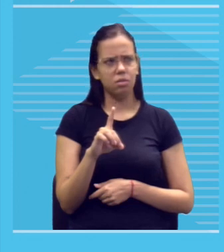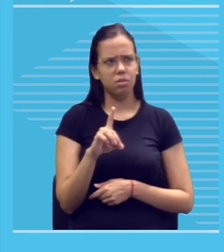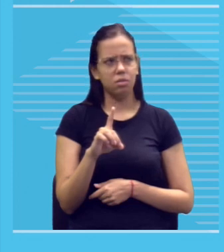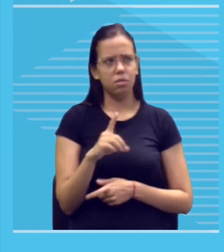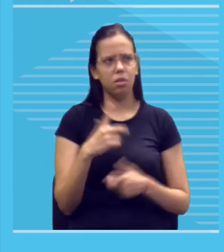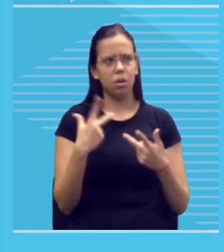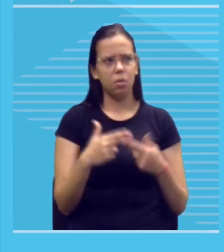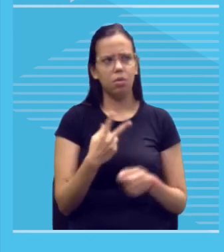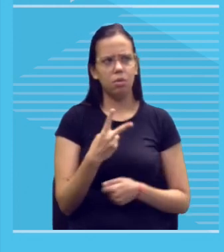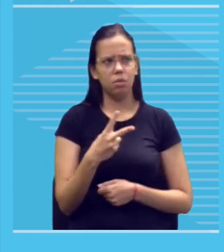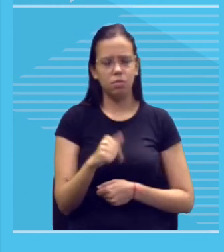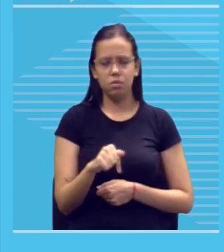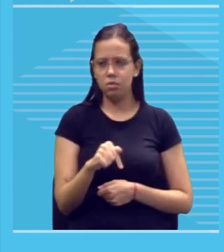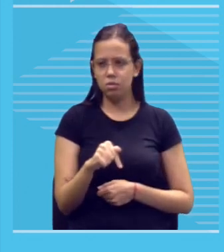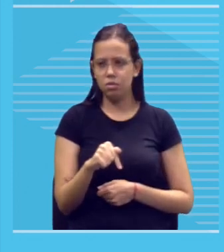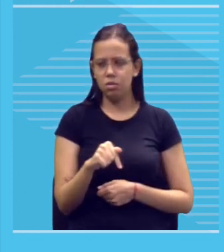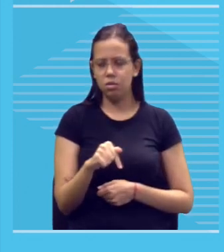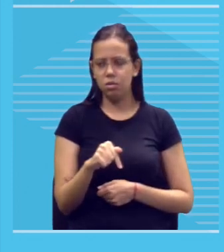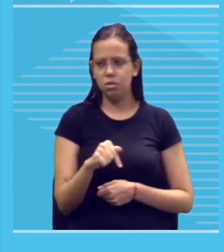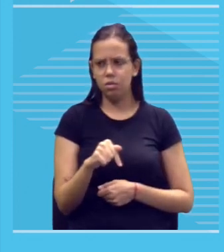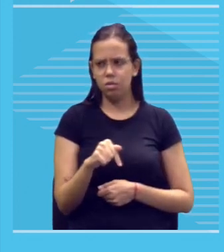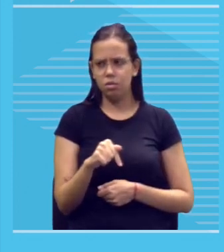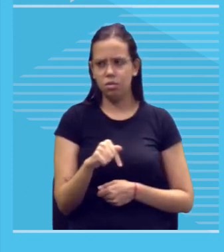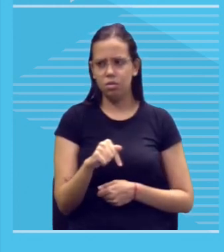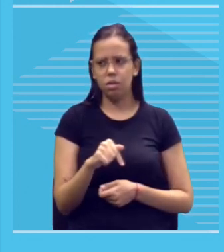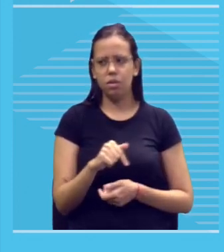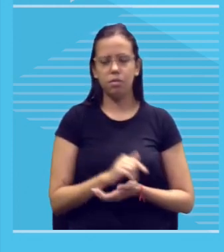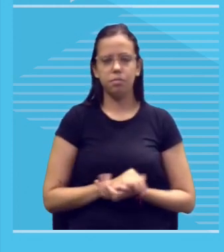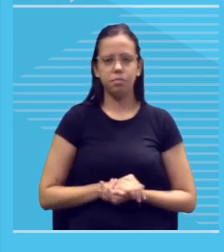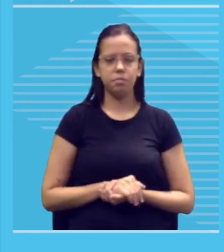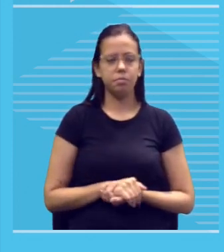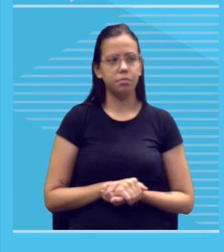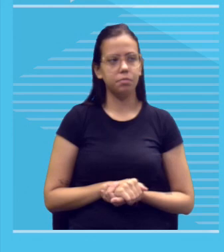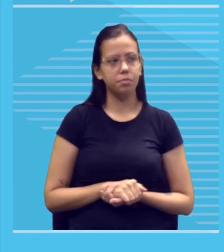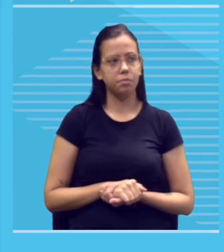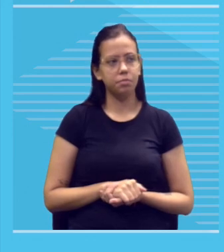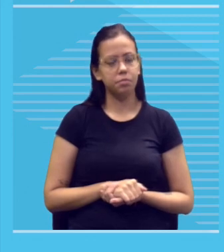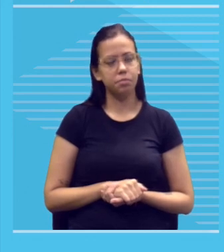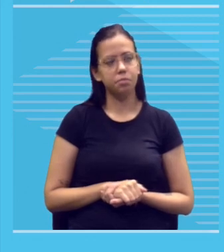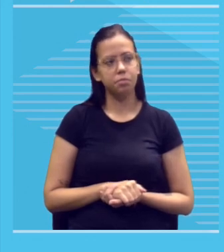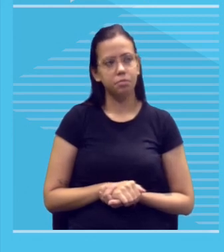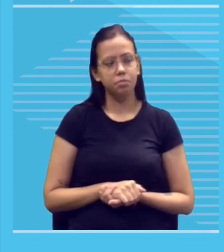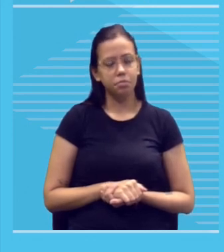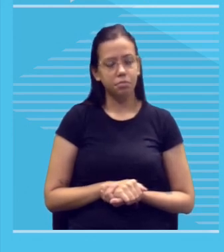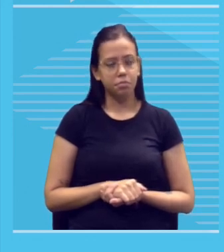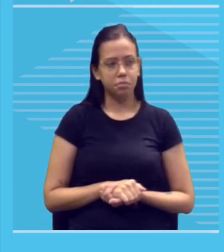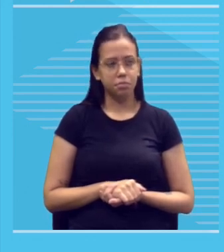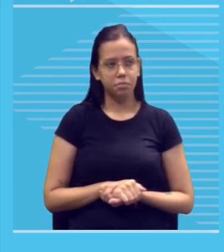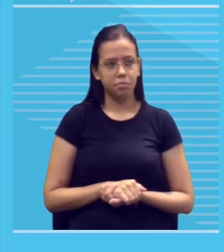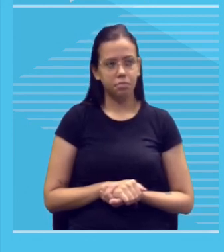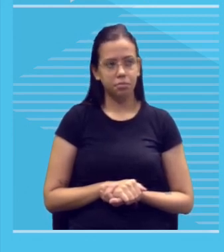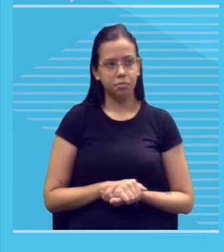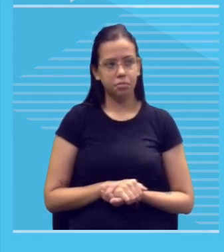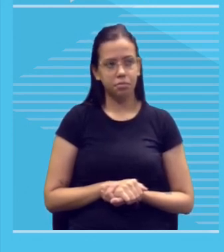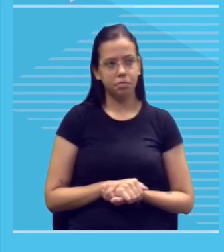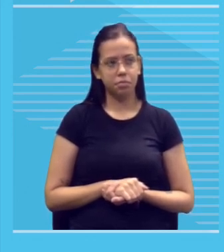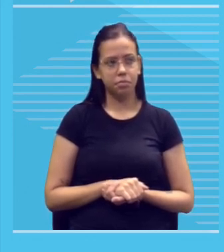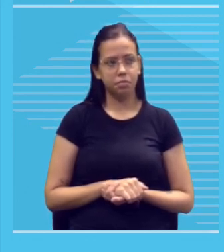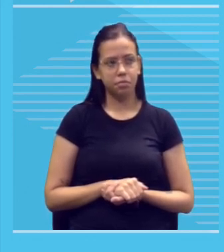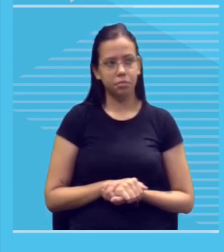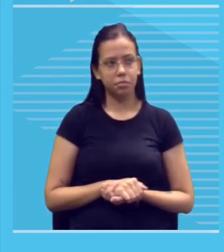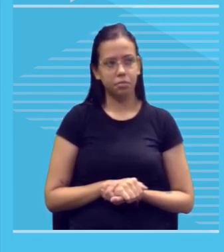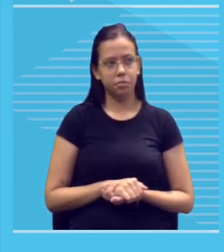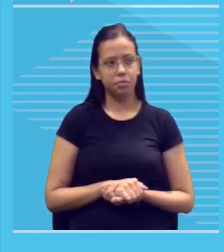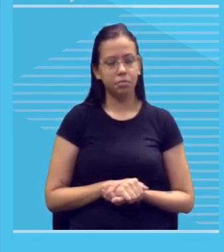o resto aqui foi zero olha aí ó né O resto foi zero